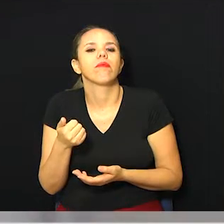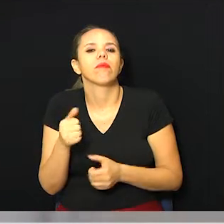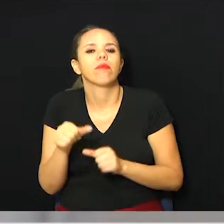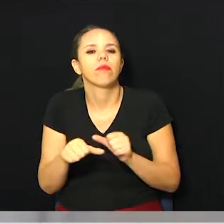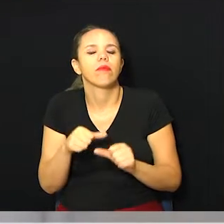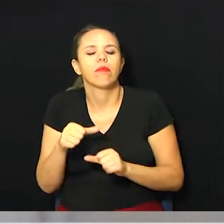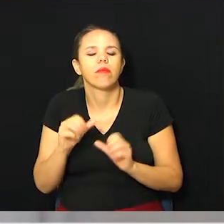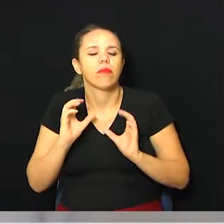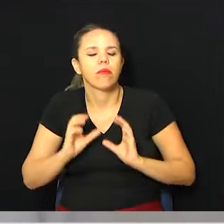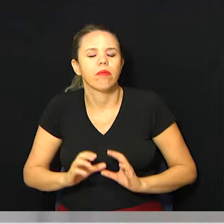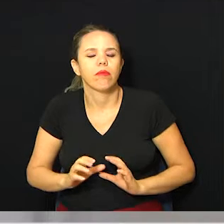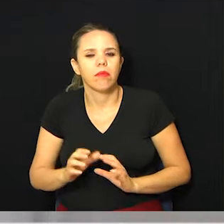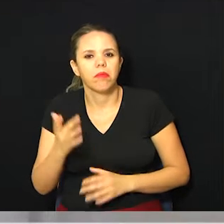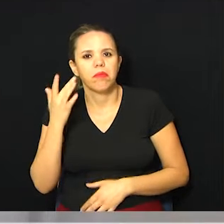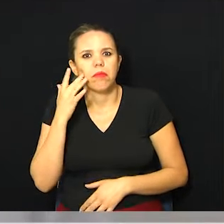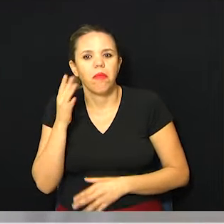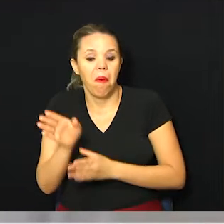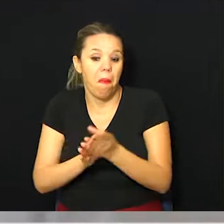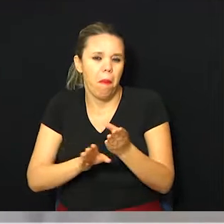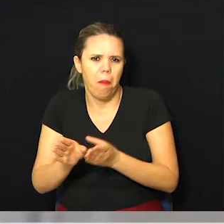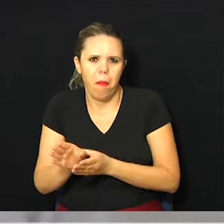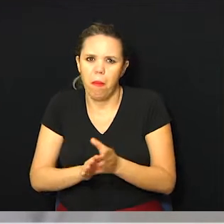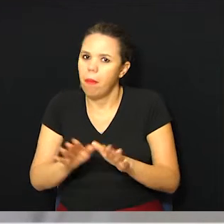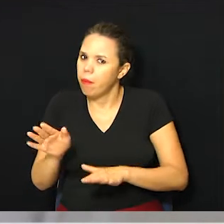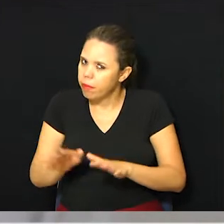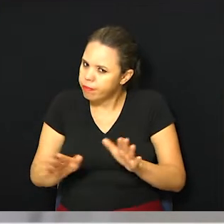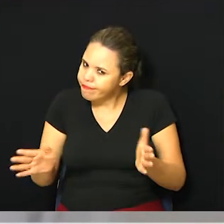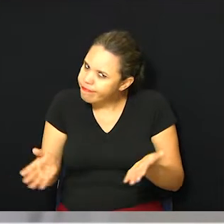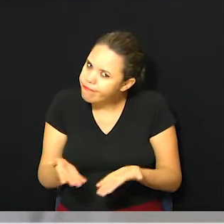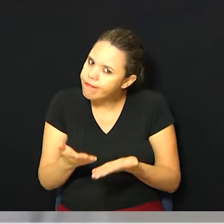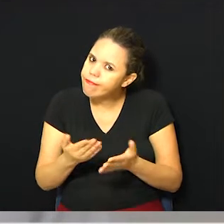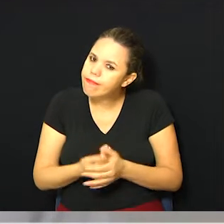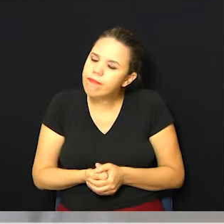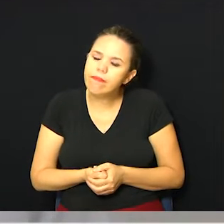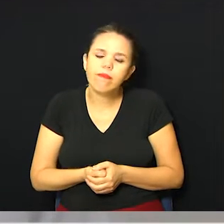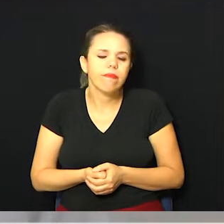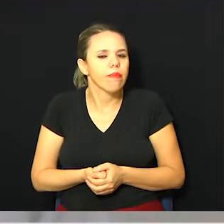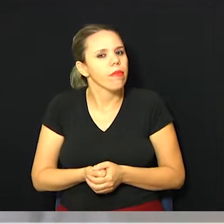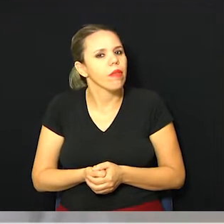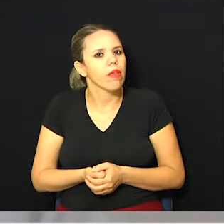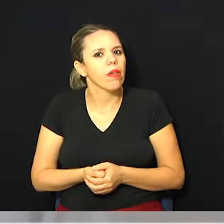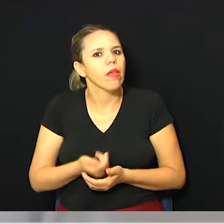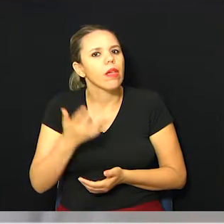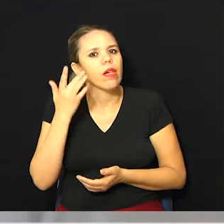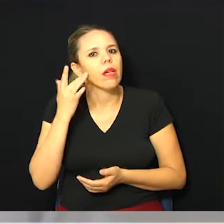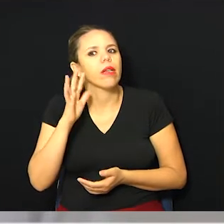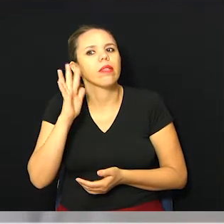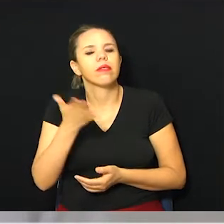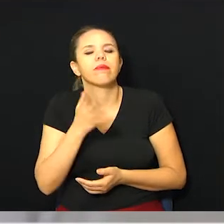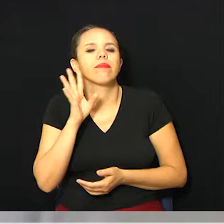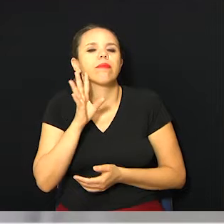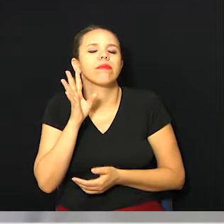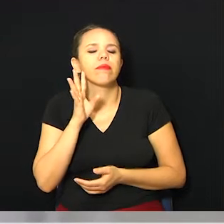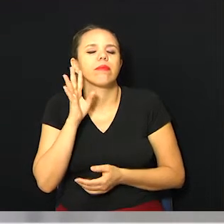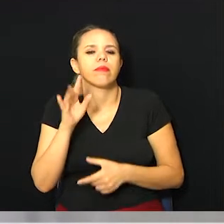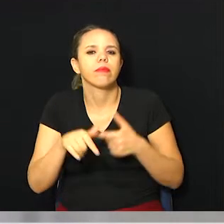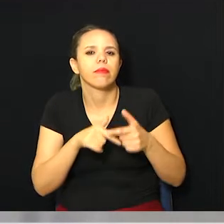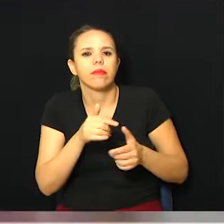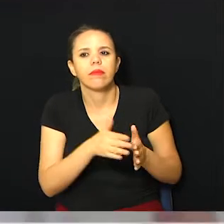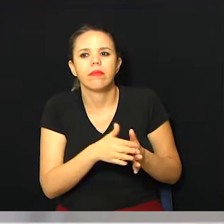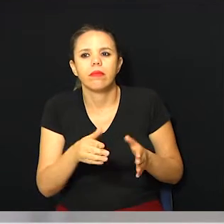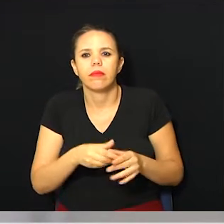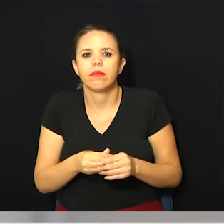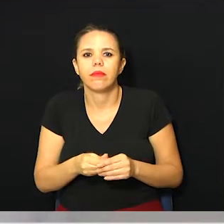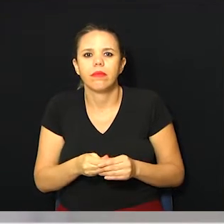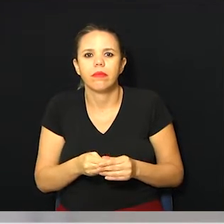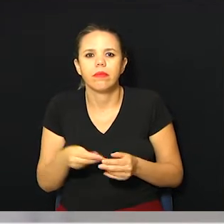se é nem puxão de orelha, mas talvez seja um incentivo, né? Porque eu acho que o resultado mais legal desse trabalho é como nós olhamos